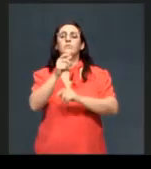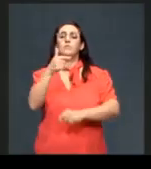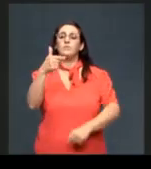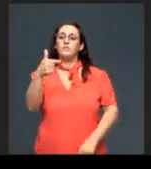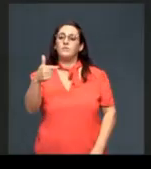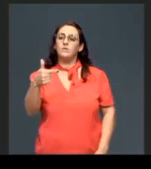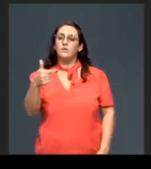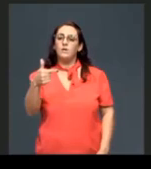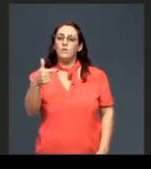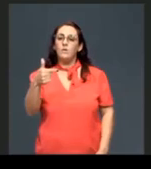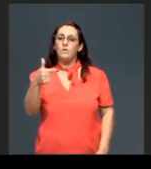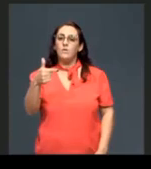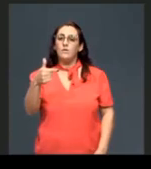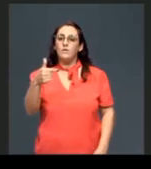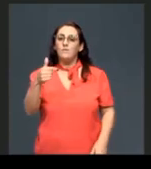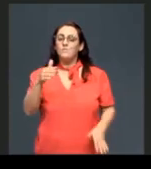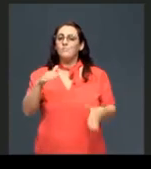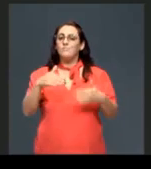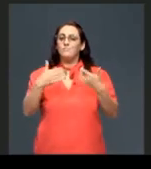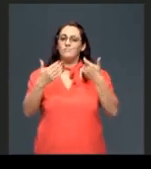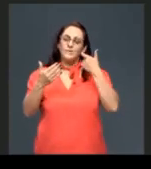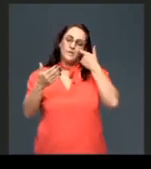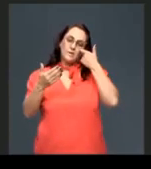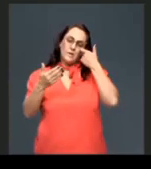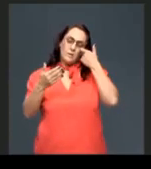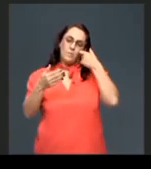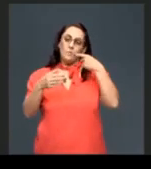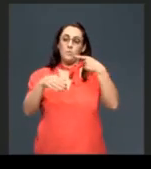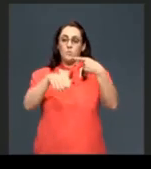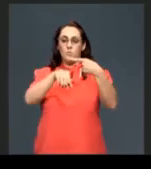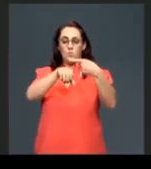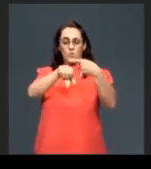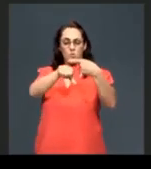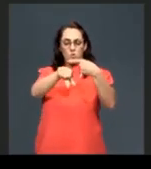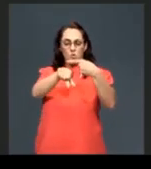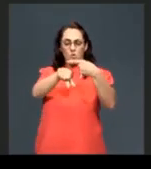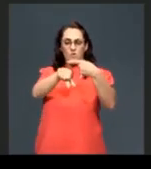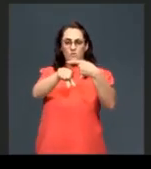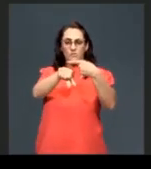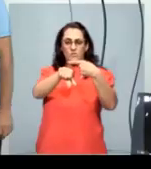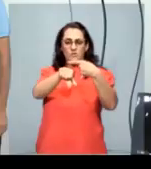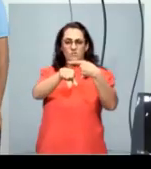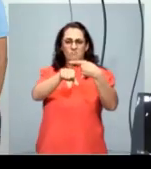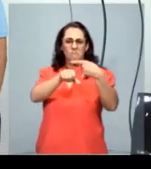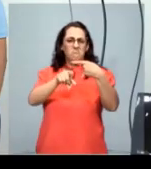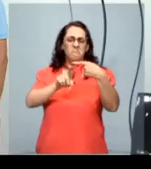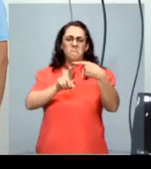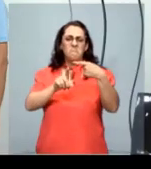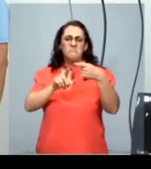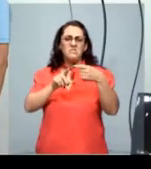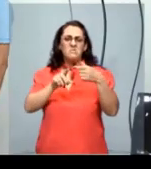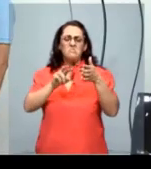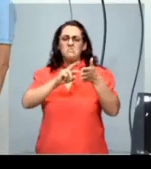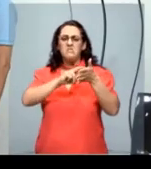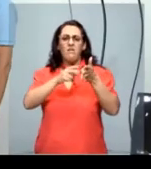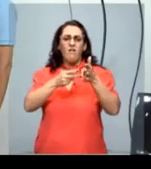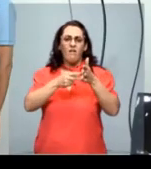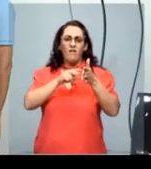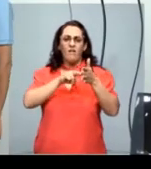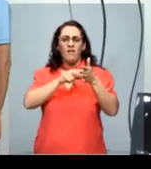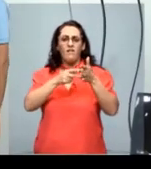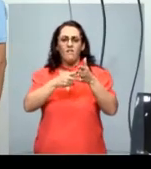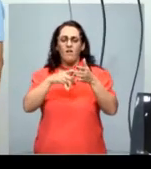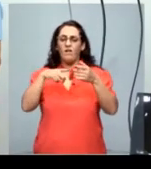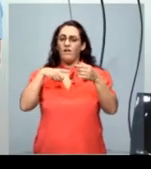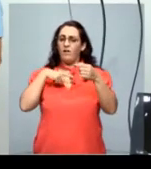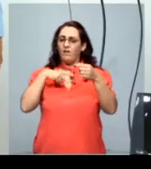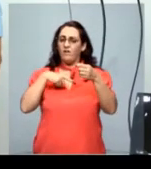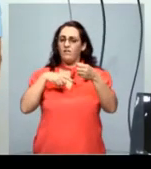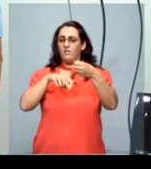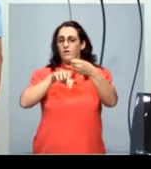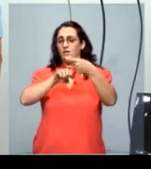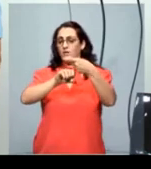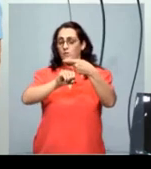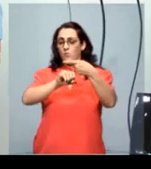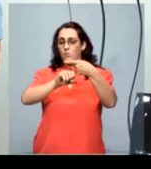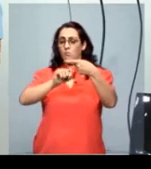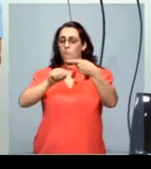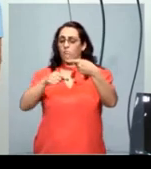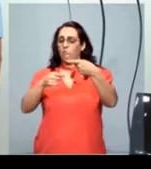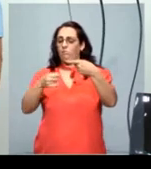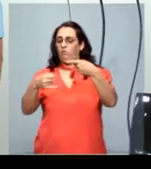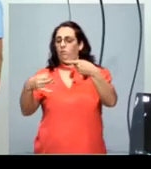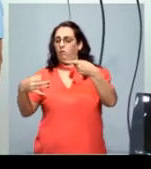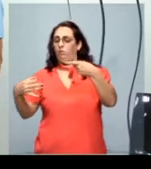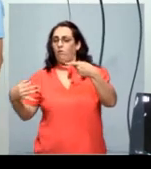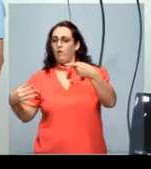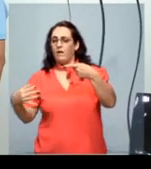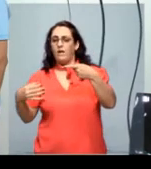mesmo que você tenha um denominador 9, não quer dizer que isso vai ser dízima, né? Às vezes o número vai ser inteiro. Então,